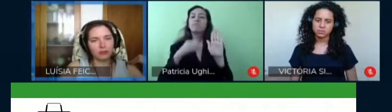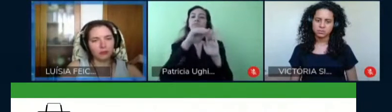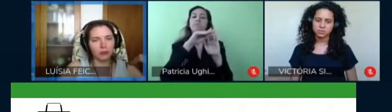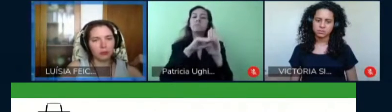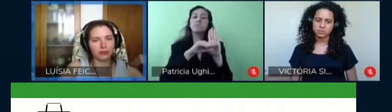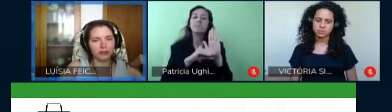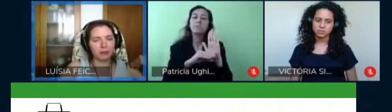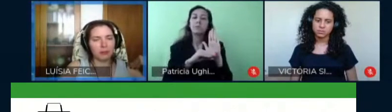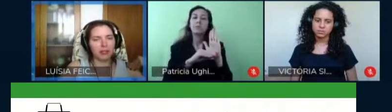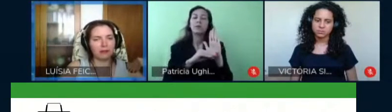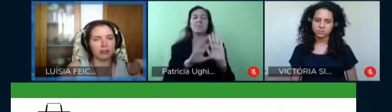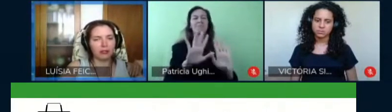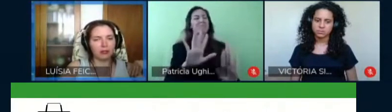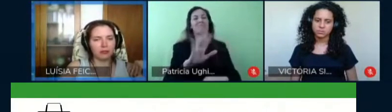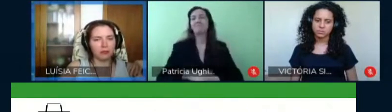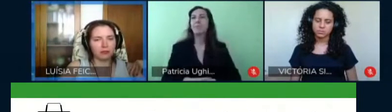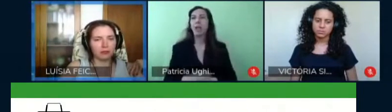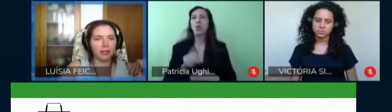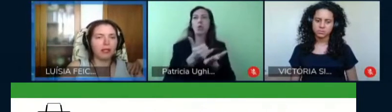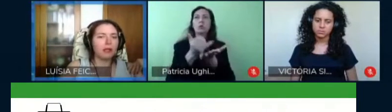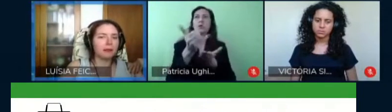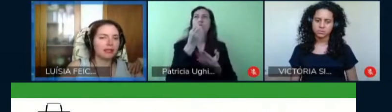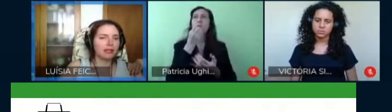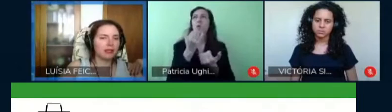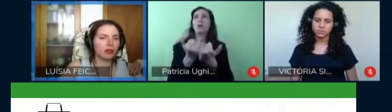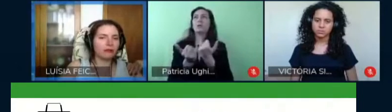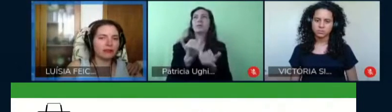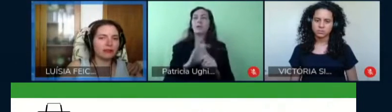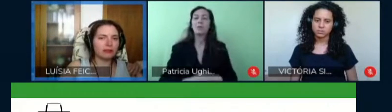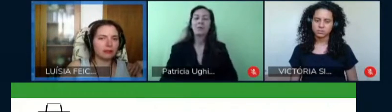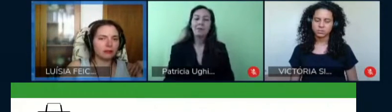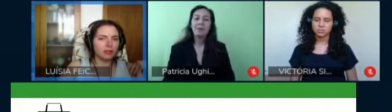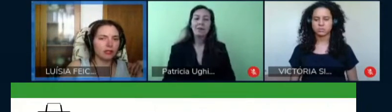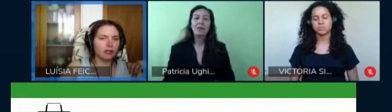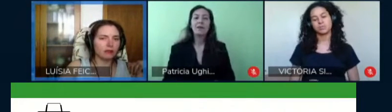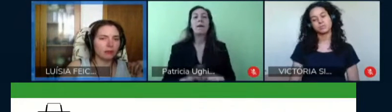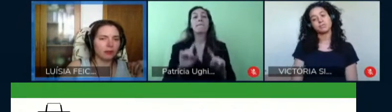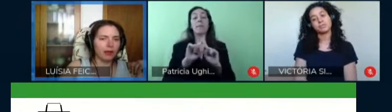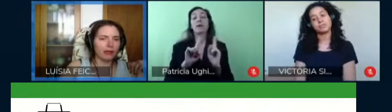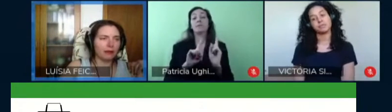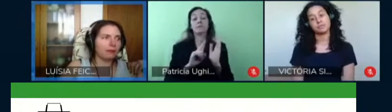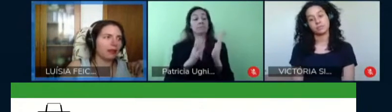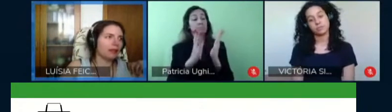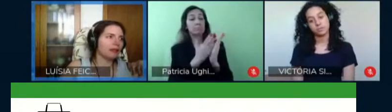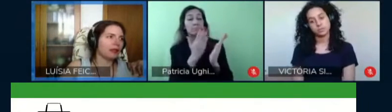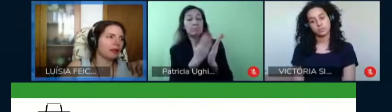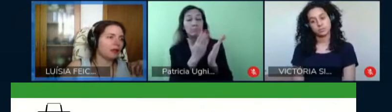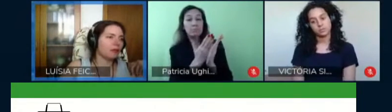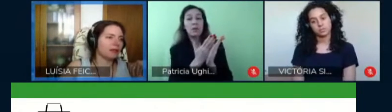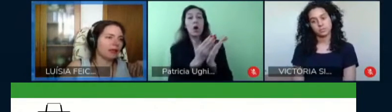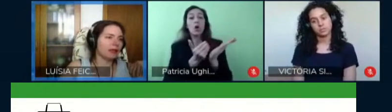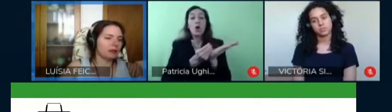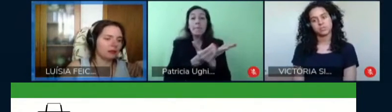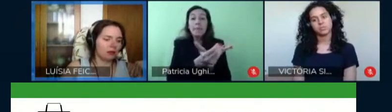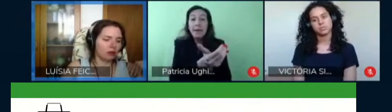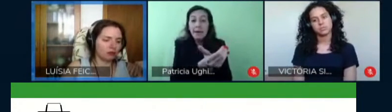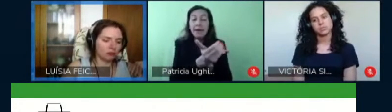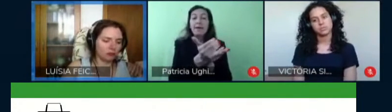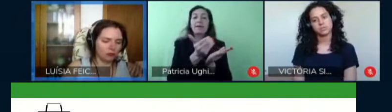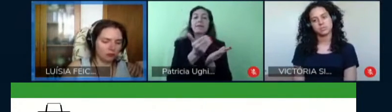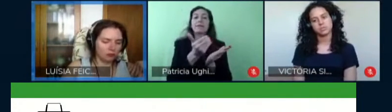Não, a introdução não foi um bom exemplo, porque ela veio logo depois do sumário. Mas a cada nova sessão primária, ela tem que